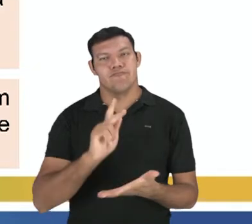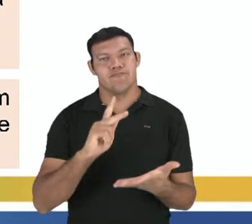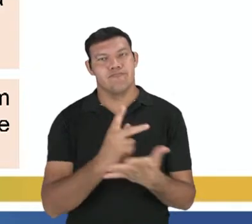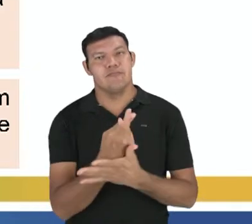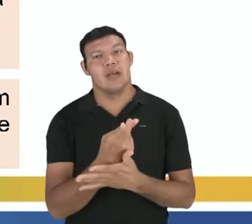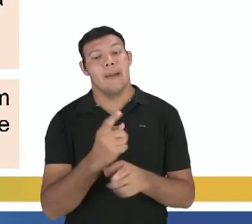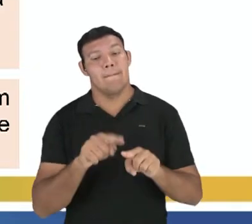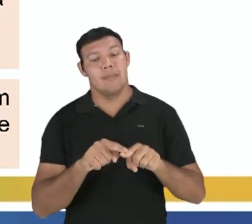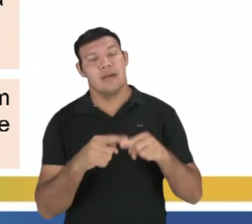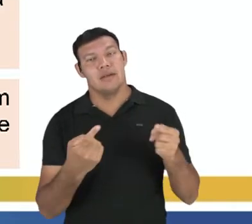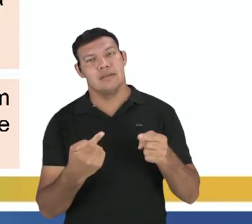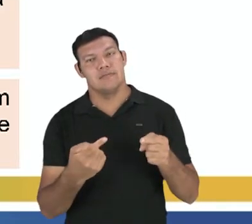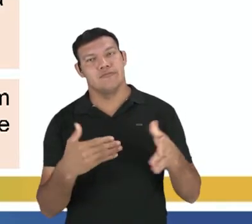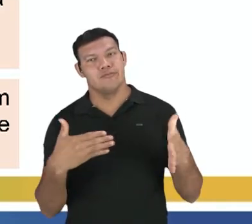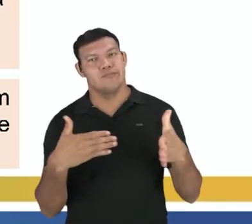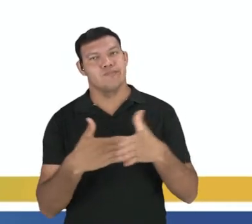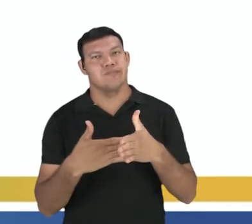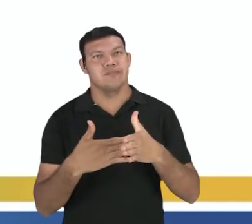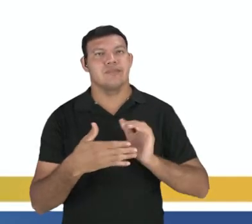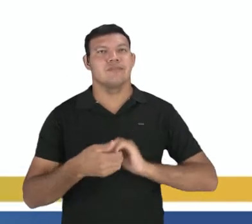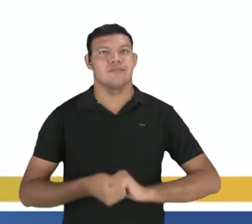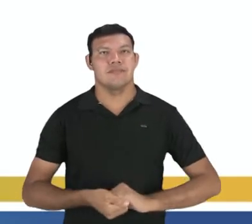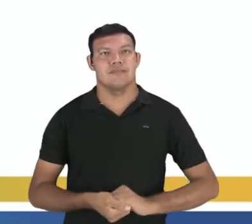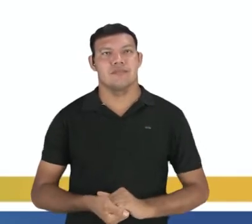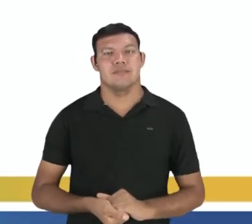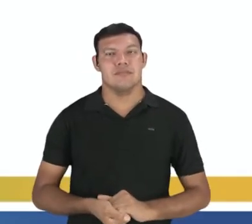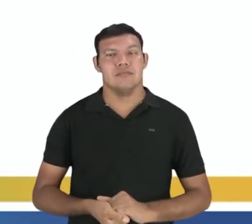acontecer, mas ela é interrompida por algo.